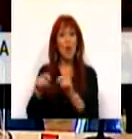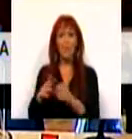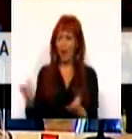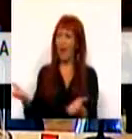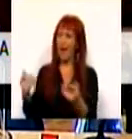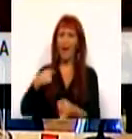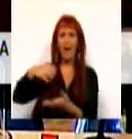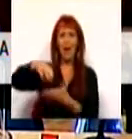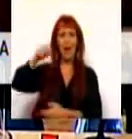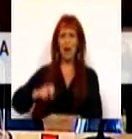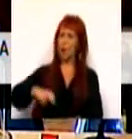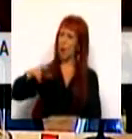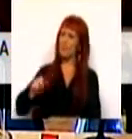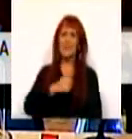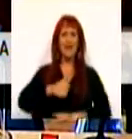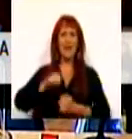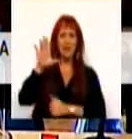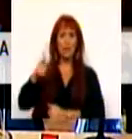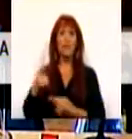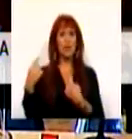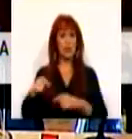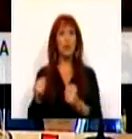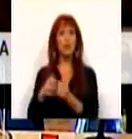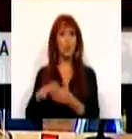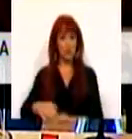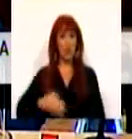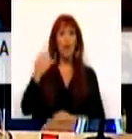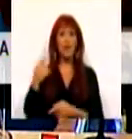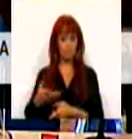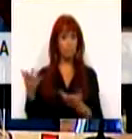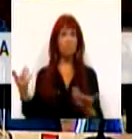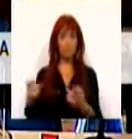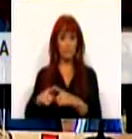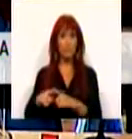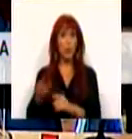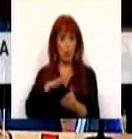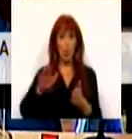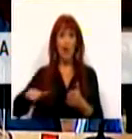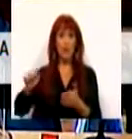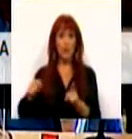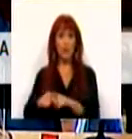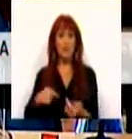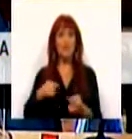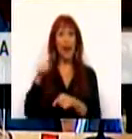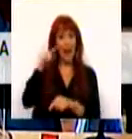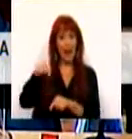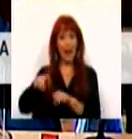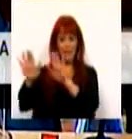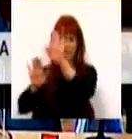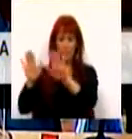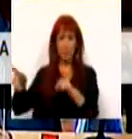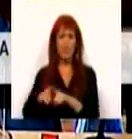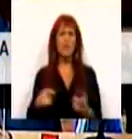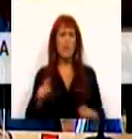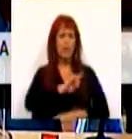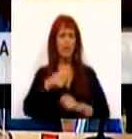este edifício nobre da cidade de Lisboa e terá todo o sentido para a coleção que ali se exibirá. Potenciar da